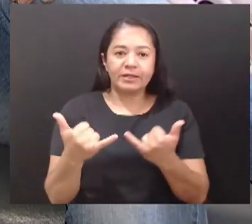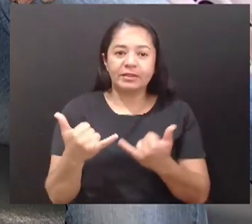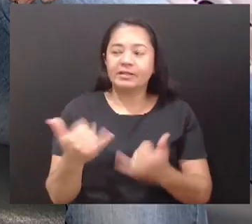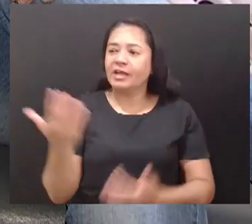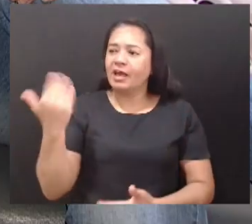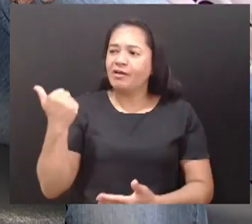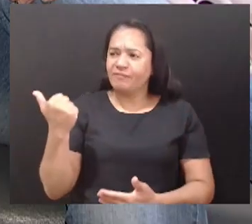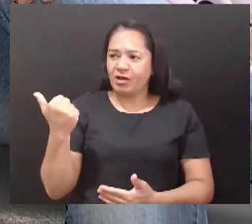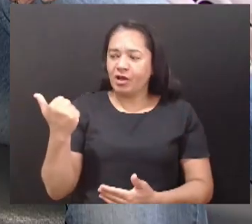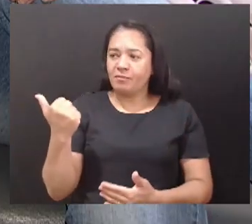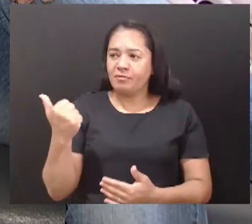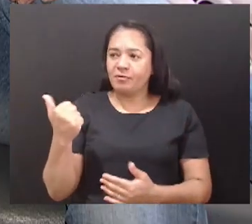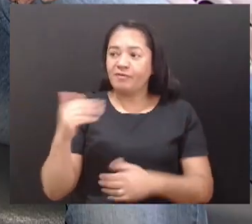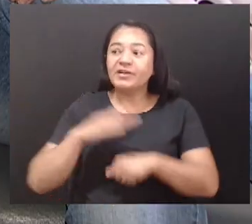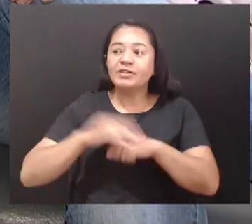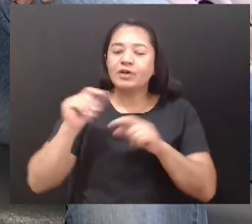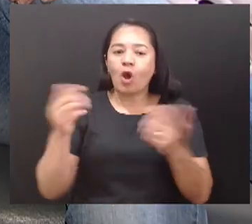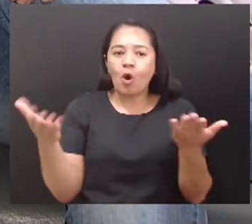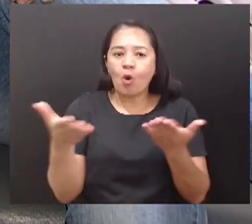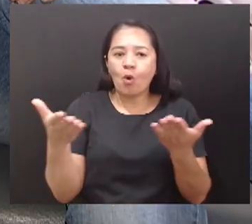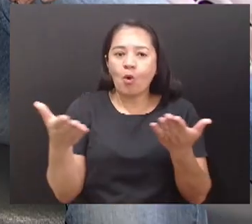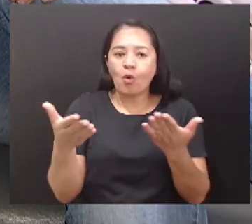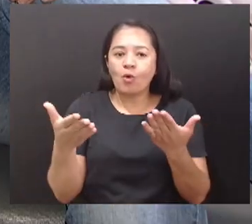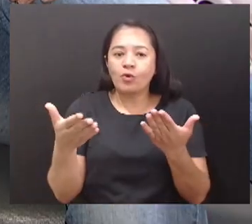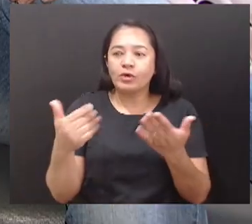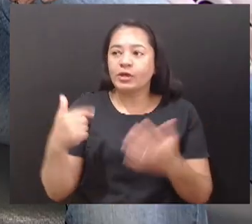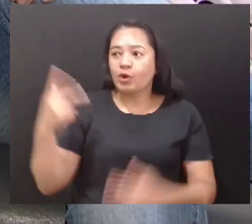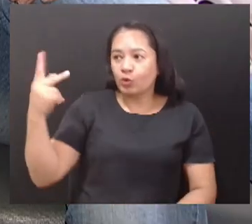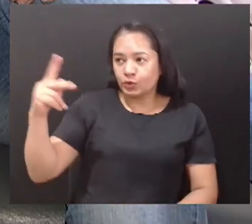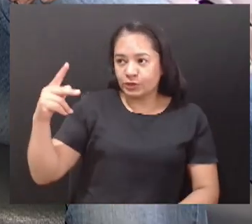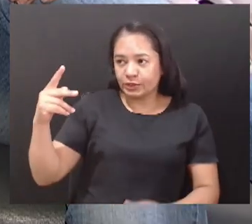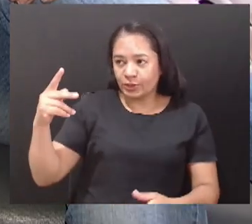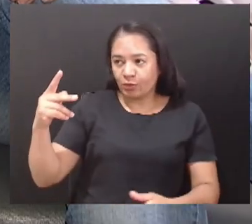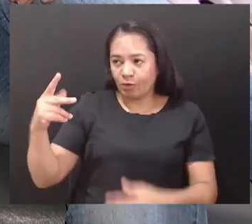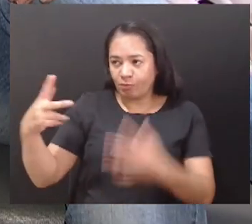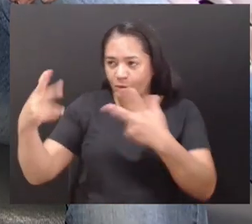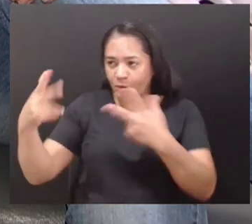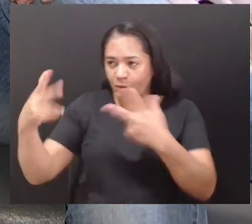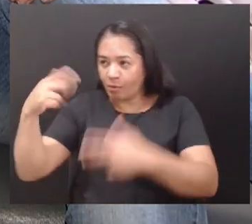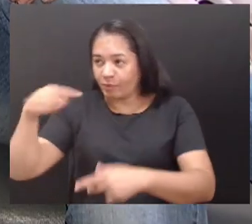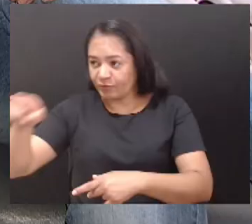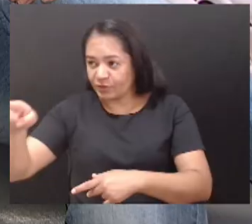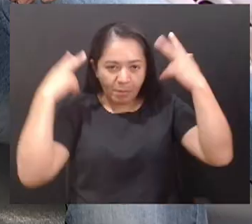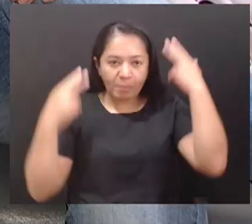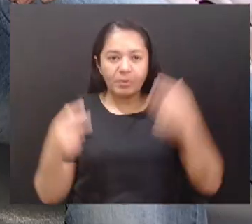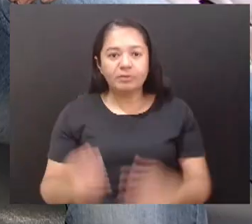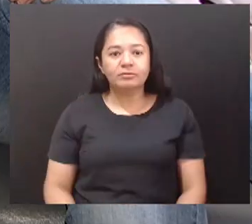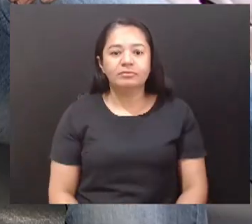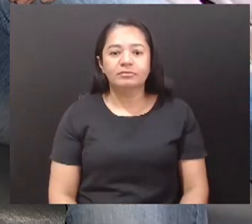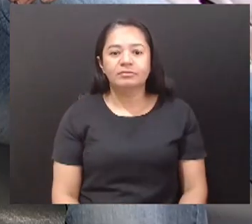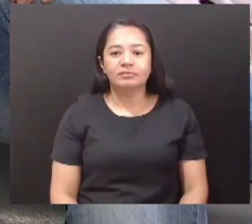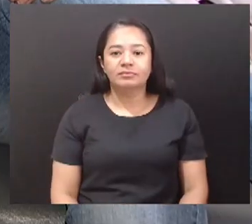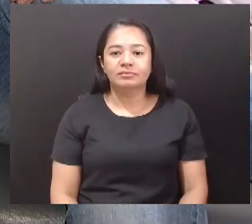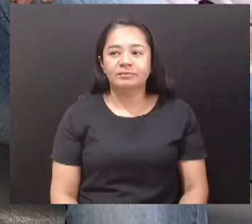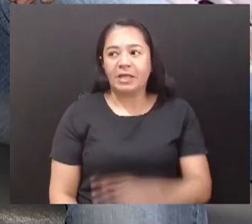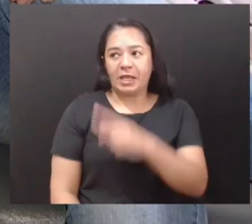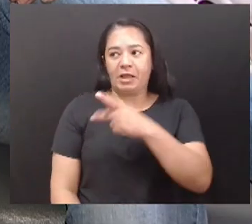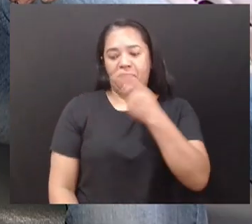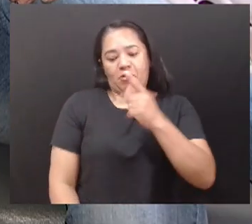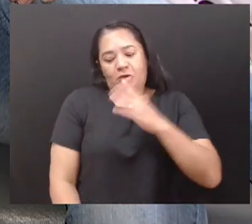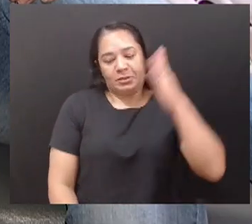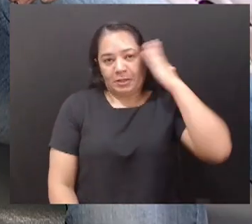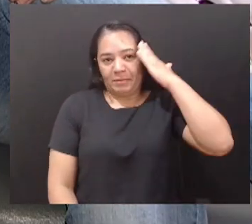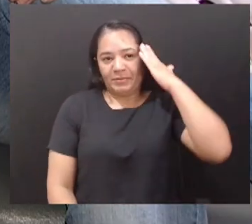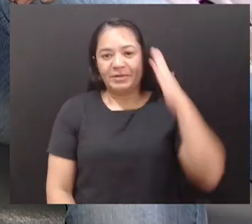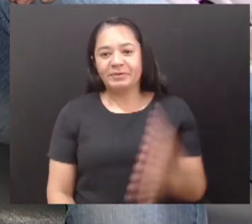seguinte, hoje, a próxima vez eu corto seu cabelo, você corta o meu. Ele falou, vamos lá, demorou. E ele falou que sabia também. Sim. Daí, na